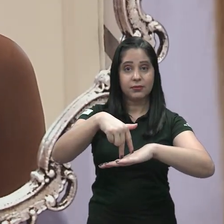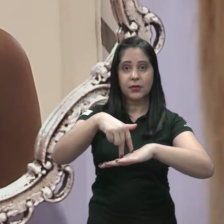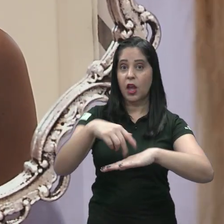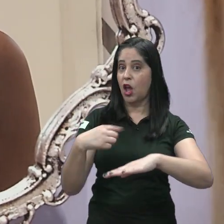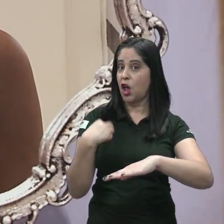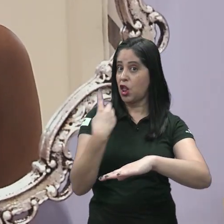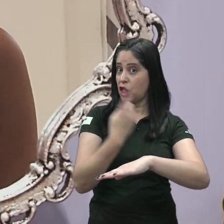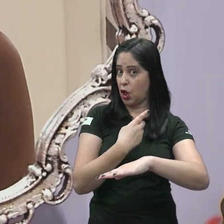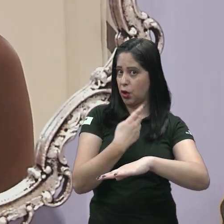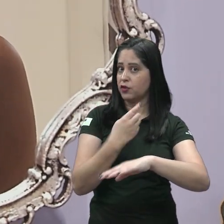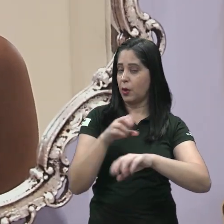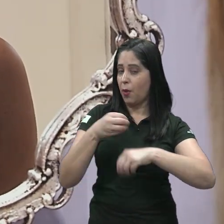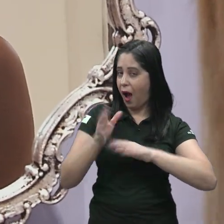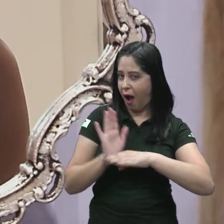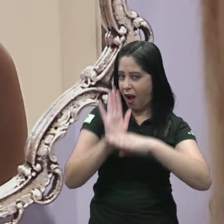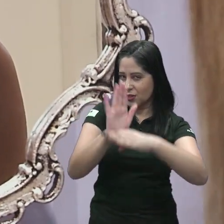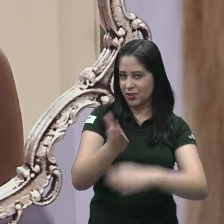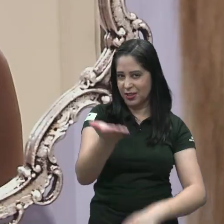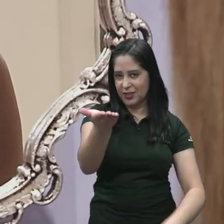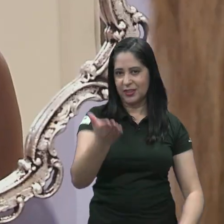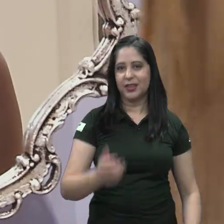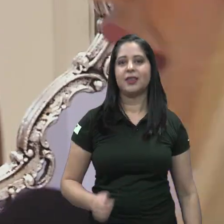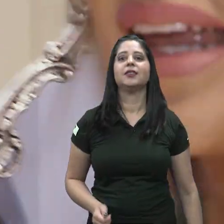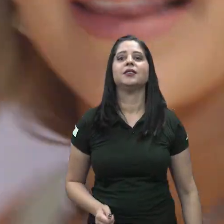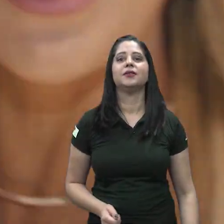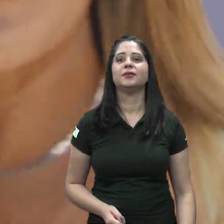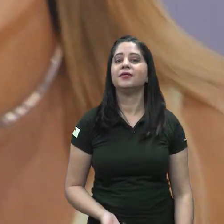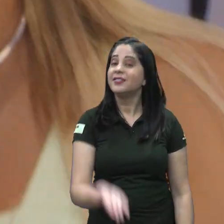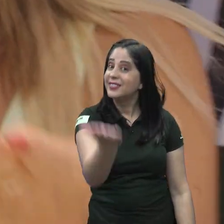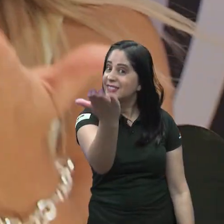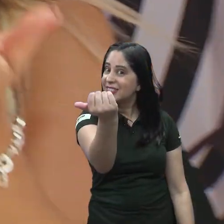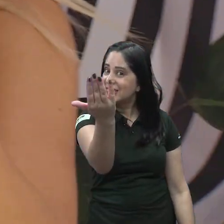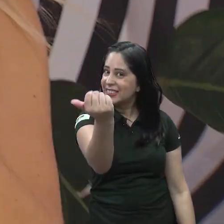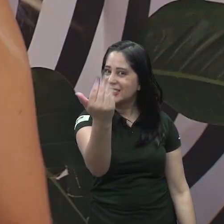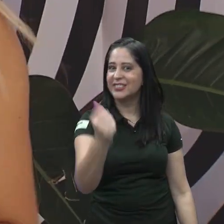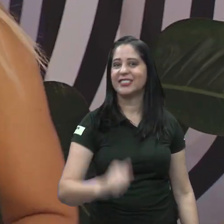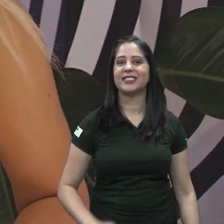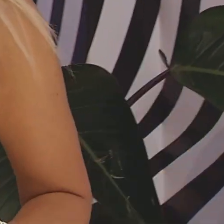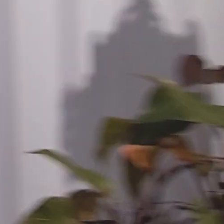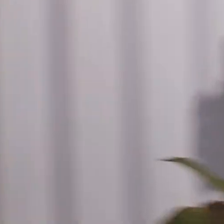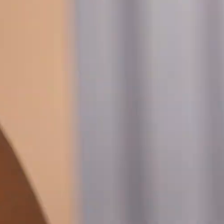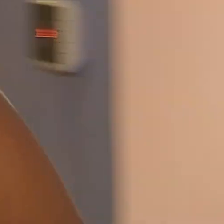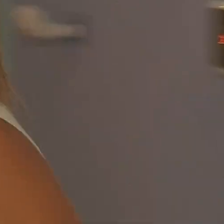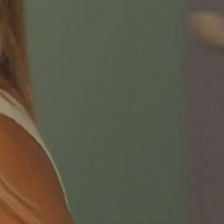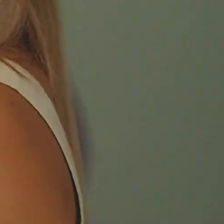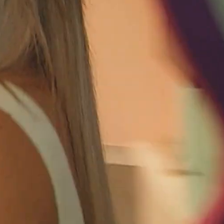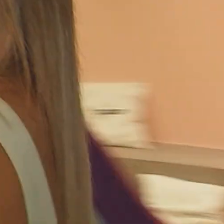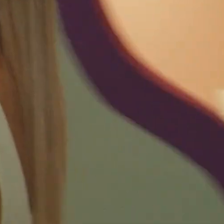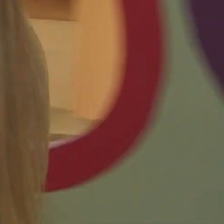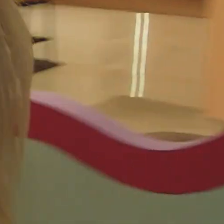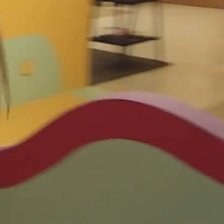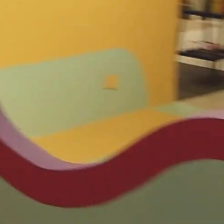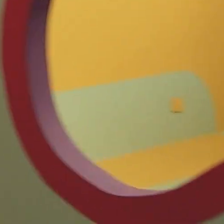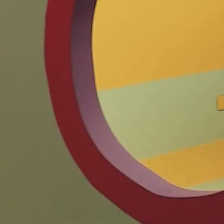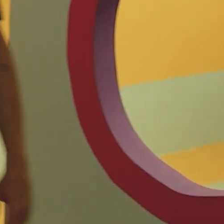teremos especialistas que vão te ajudar nessa missão. Então, vem comigo!